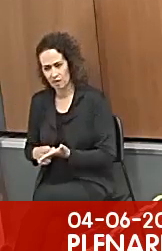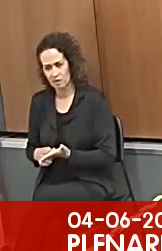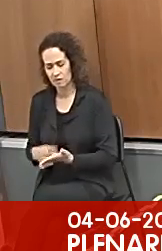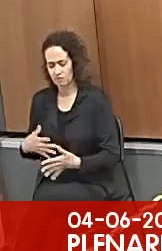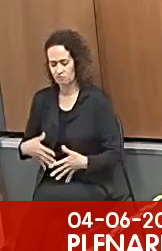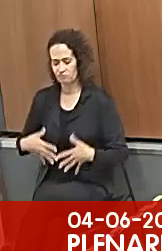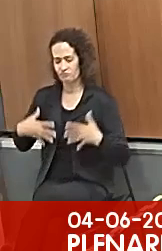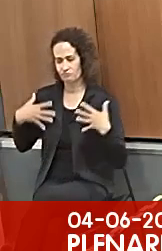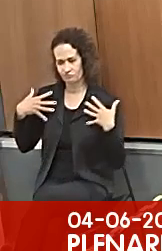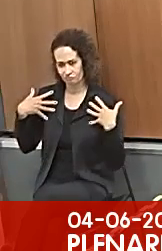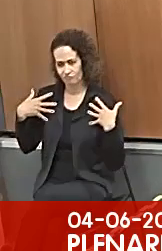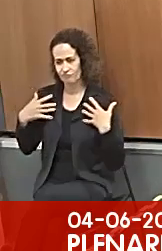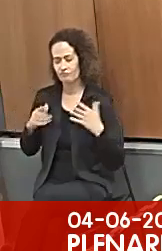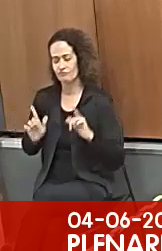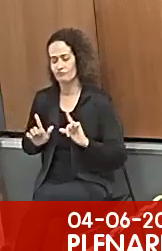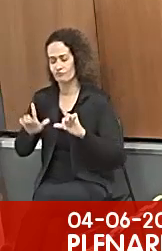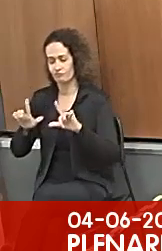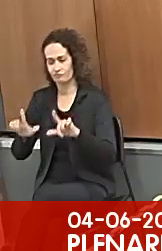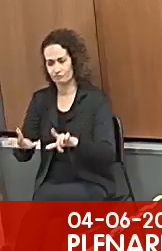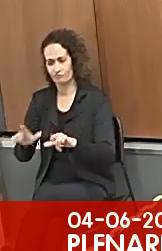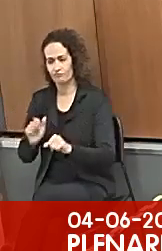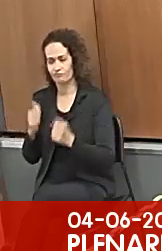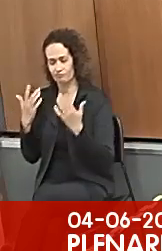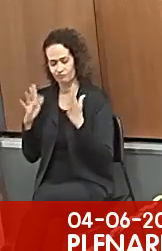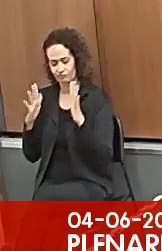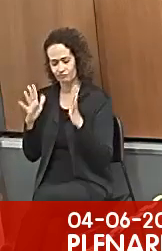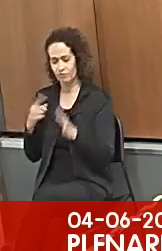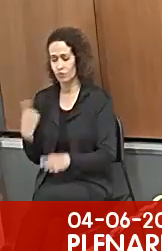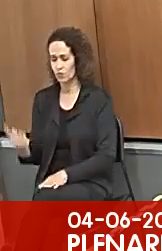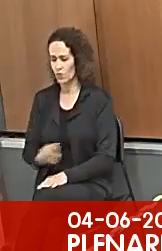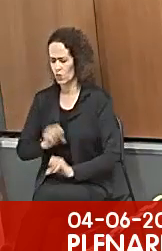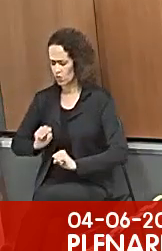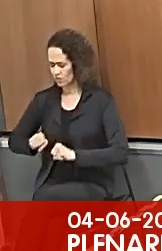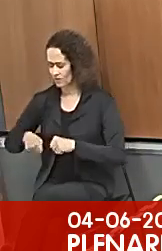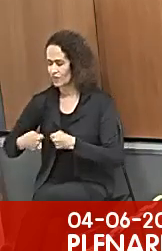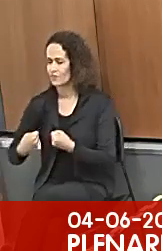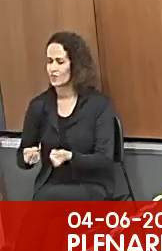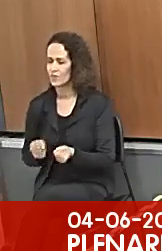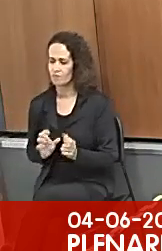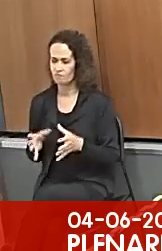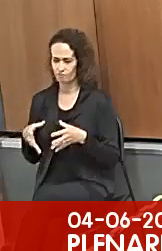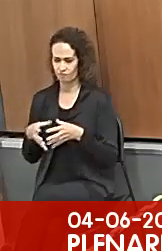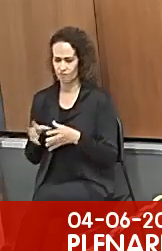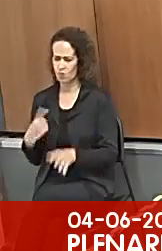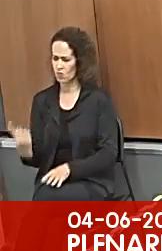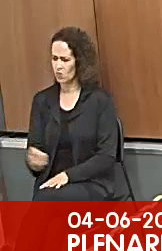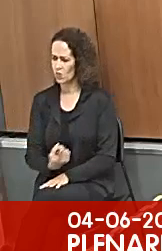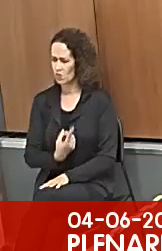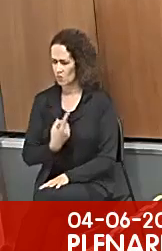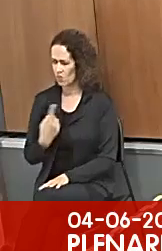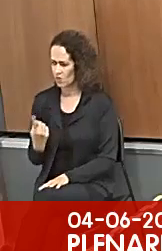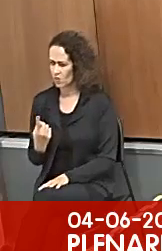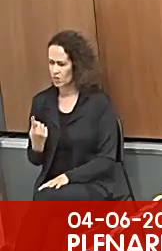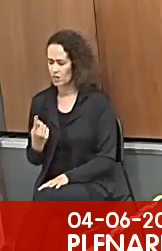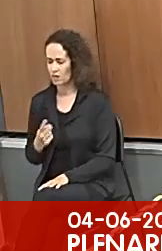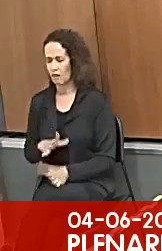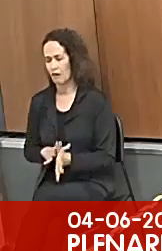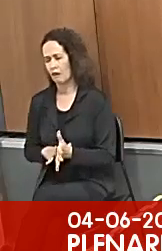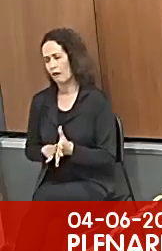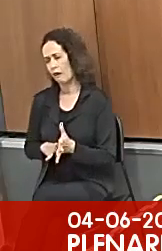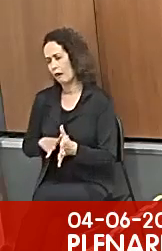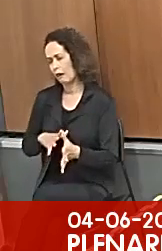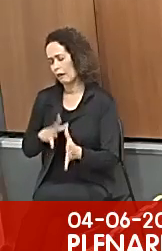podem contar com o nosso esforço coletivo. Não aqui brigamos pelo partido da minha origem, ou